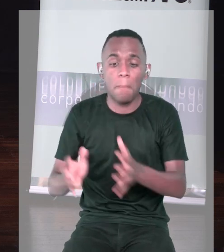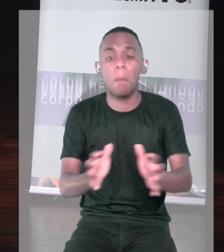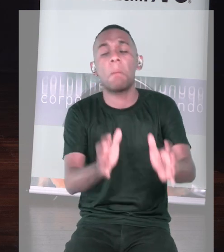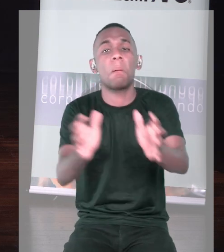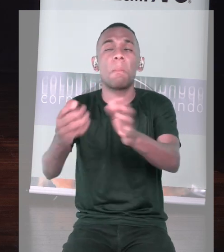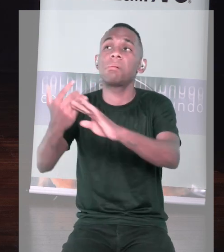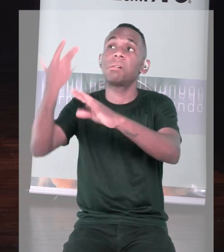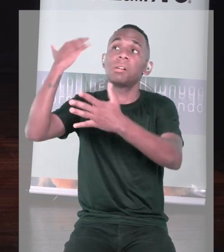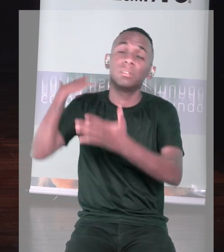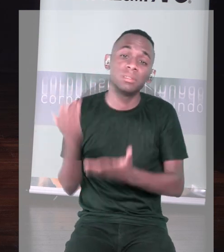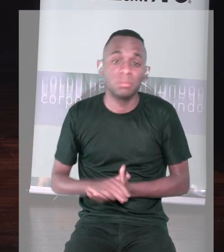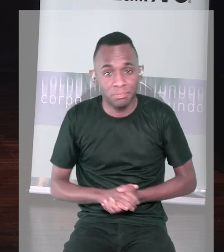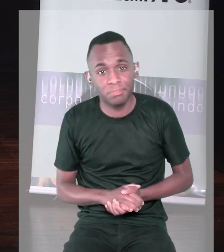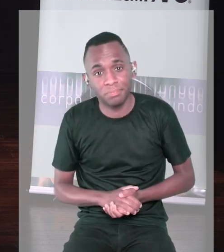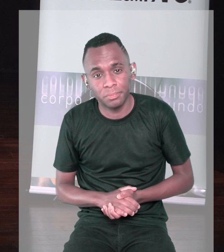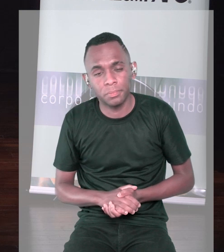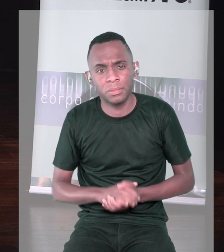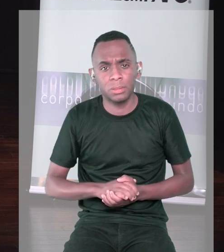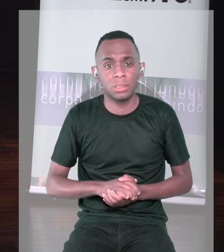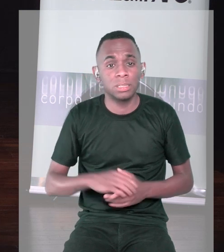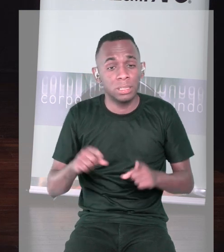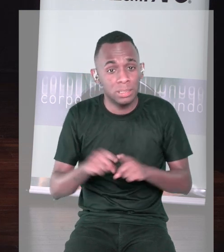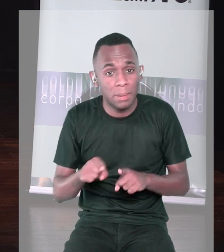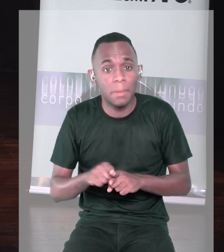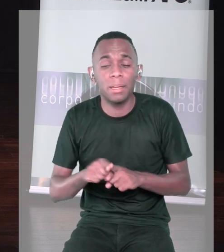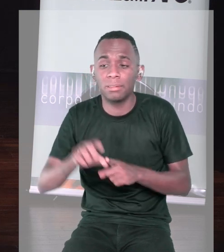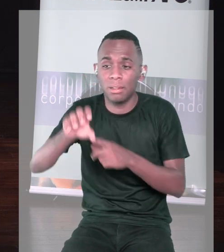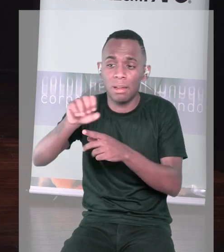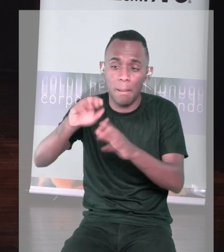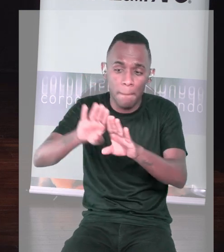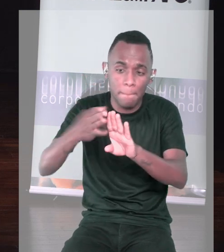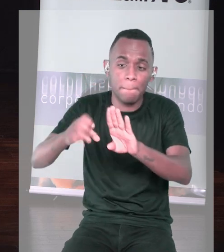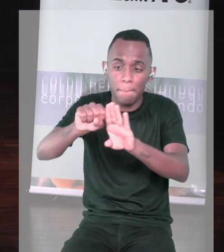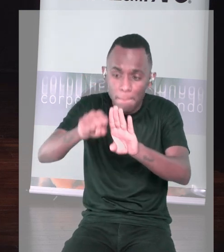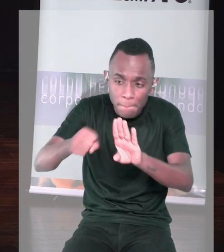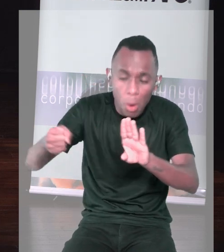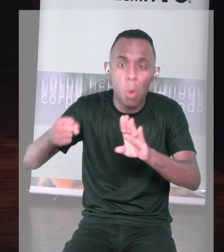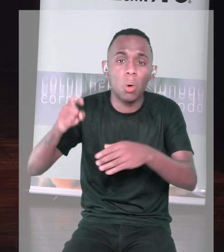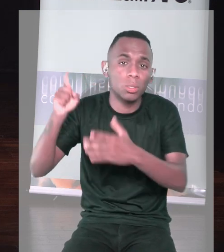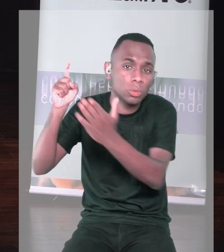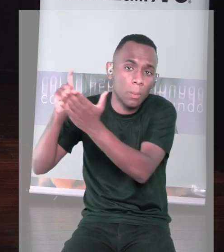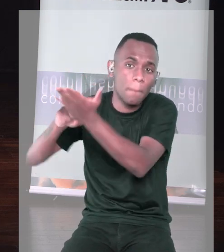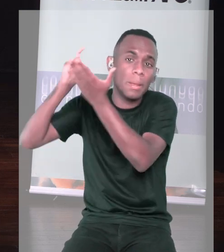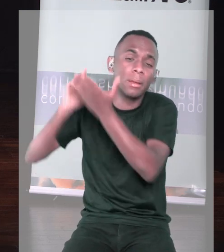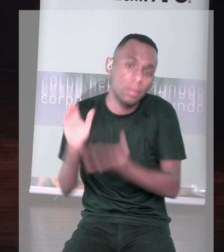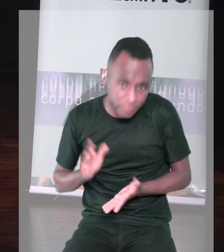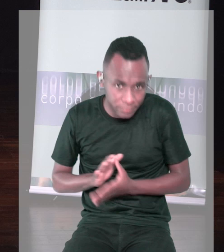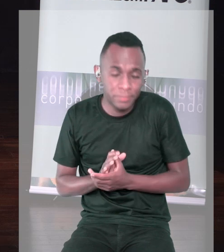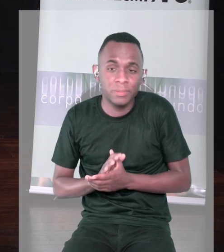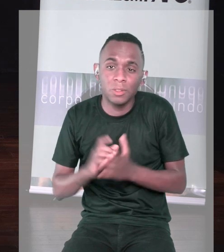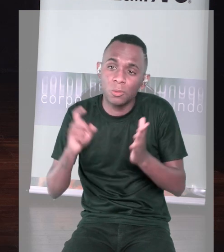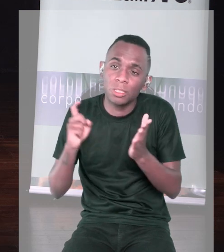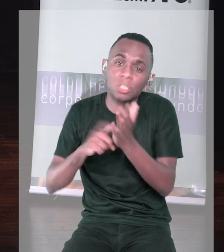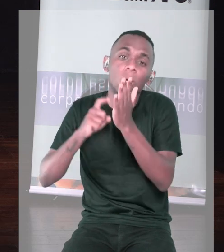uma bola nos arbustos da infância? Houve maçanetas e campainhas, onde a seu